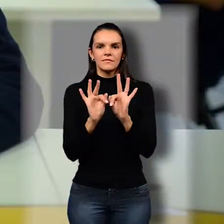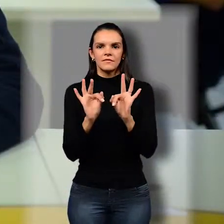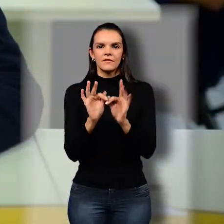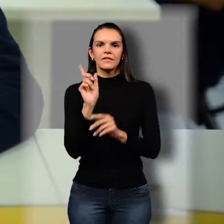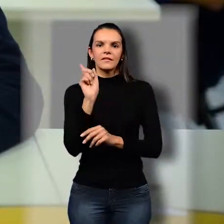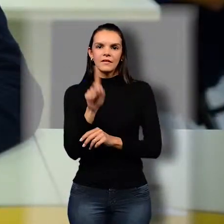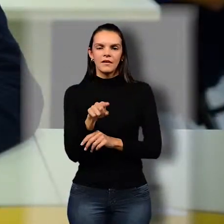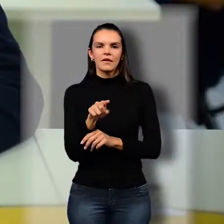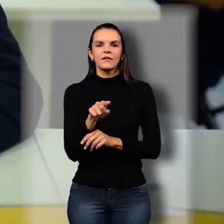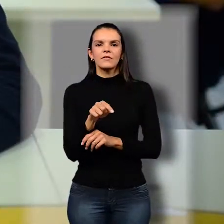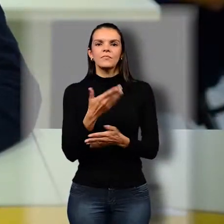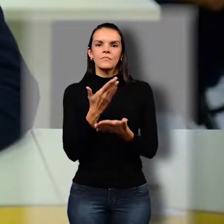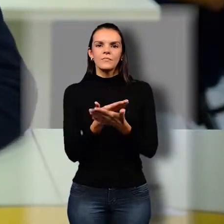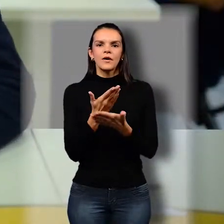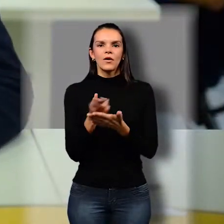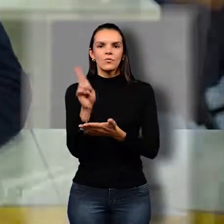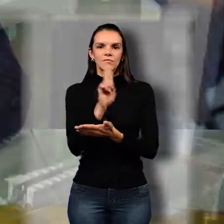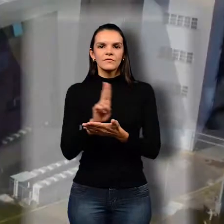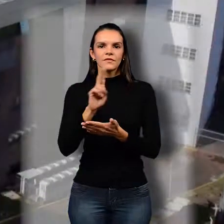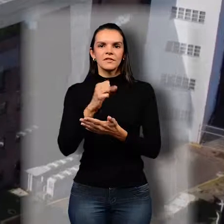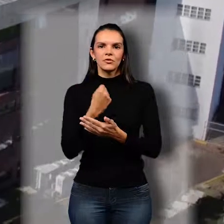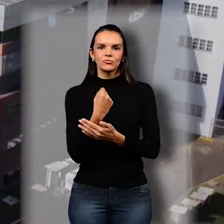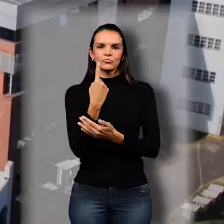uma universidade única.